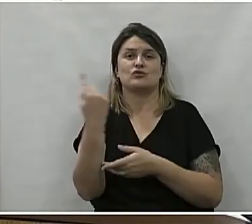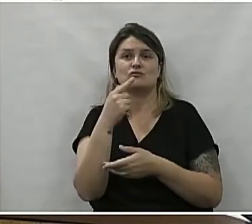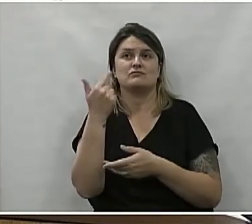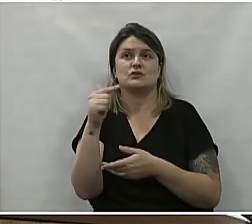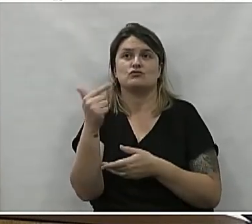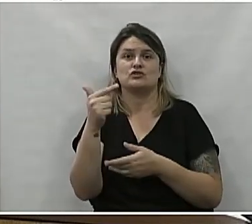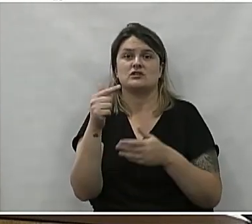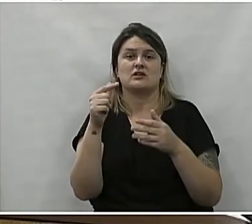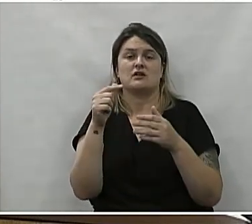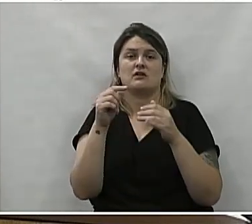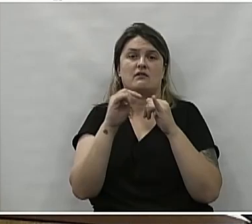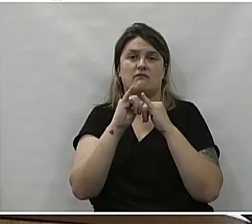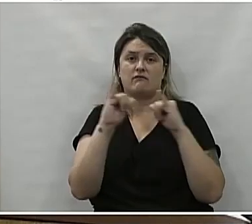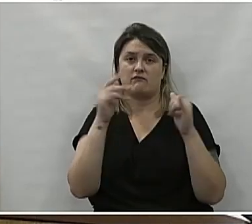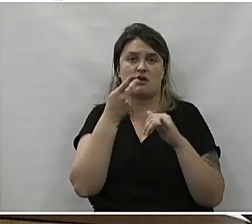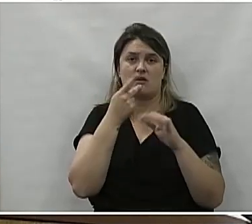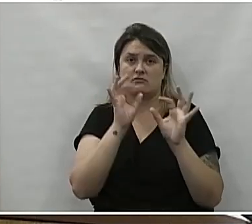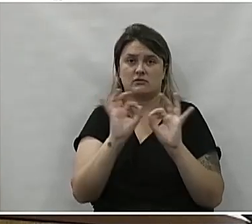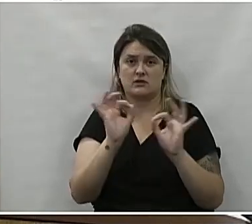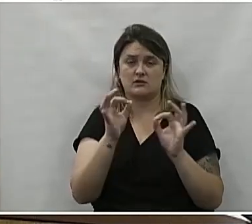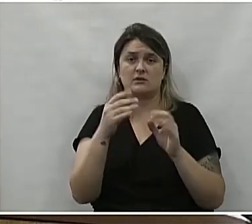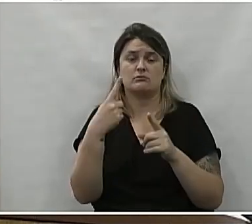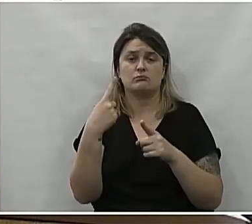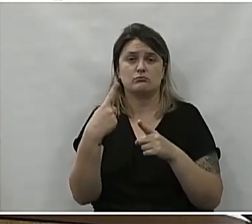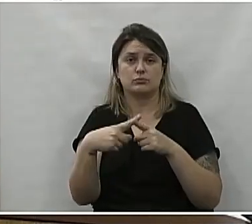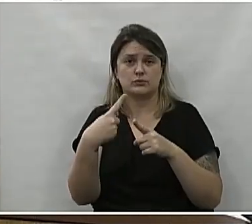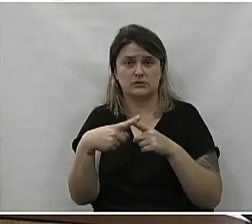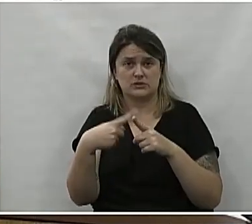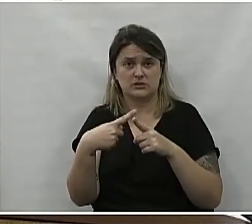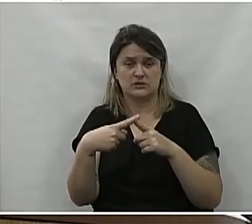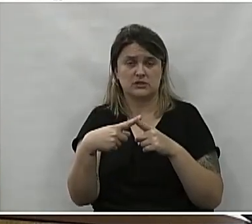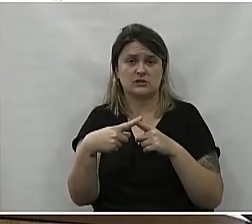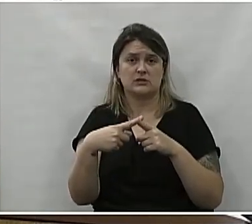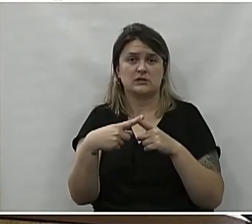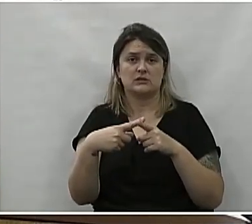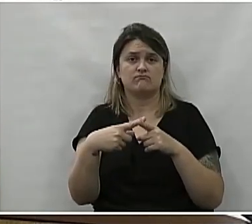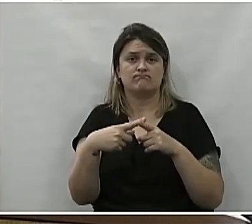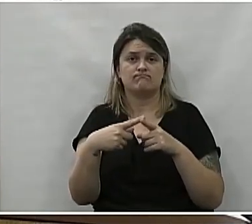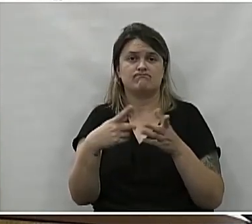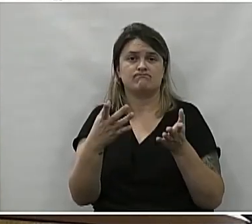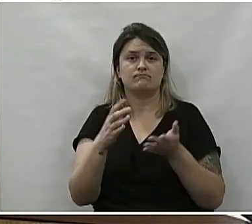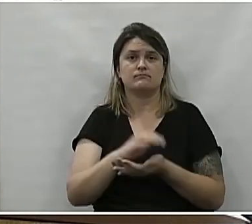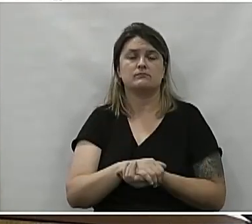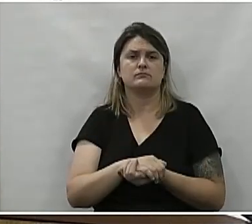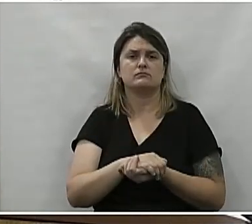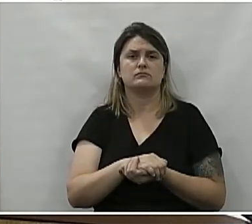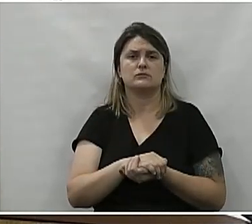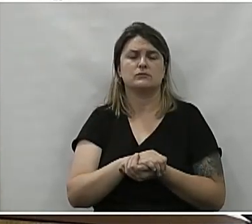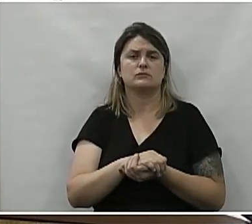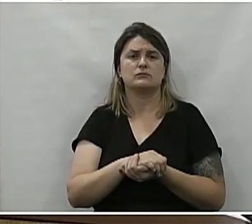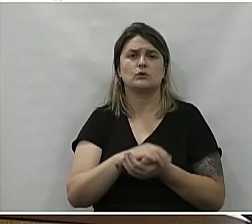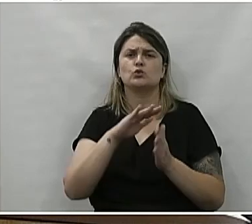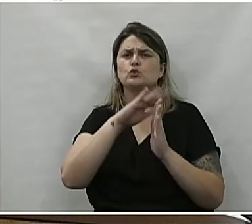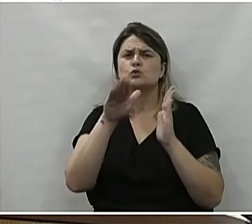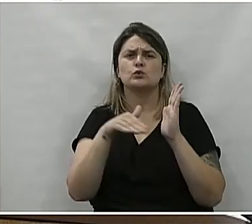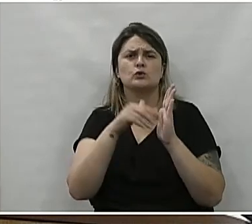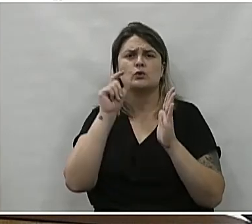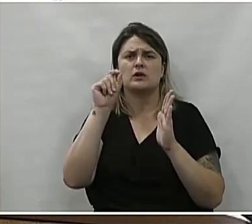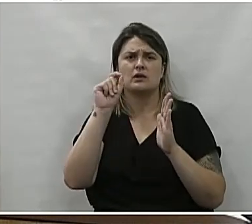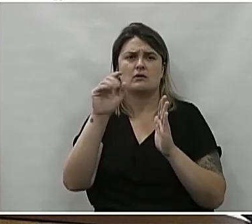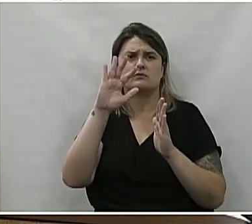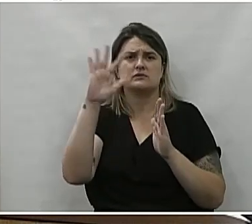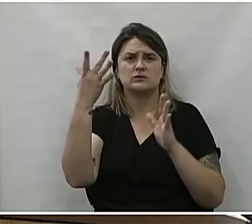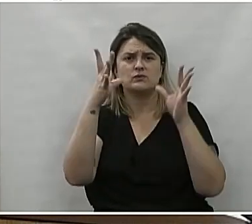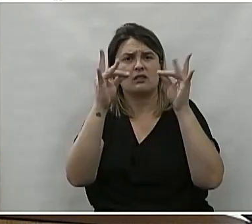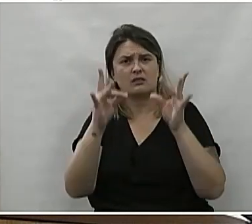Feito nenhuma menção Muito por conta De toda A questão Que envolve o